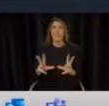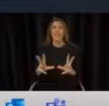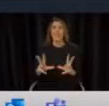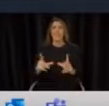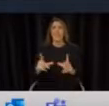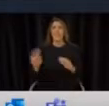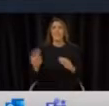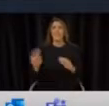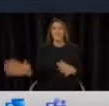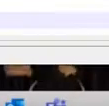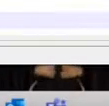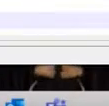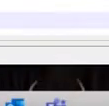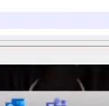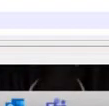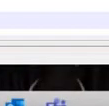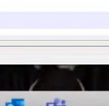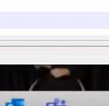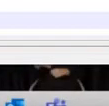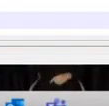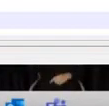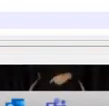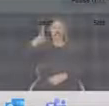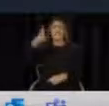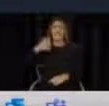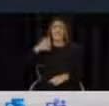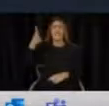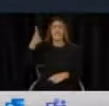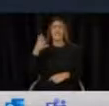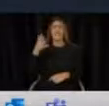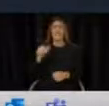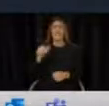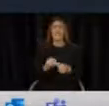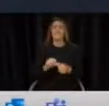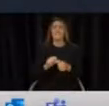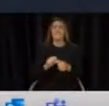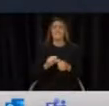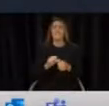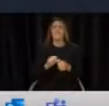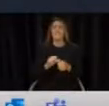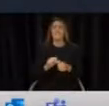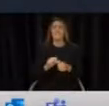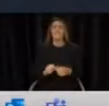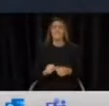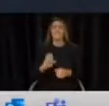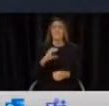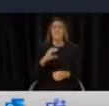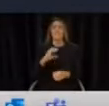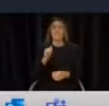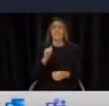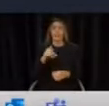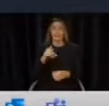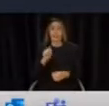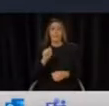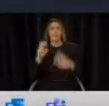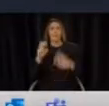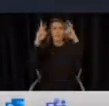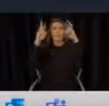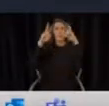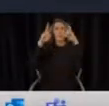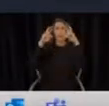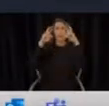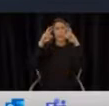da Coordenadoria de Apoio aos Servidores, ligada à presidência do Tribunal de Justiça. Hoje vamos falar sobre doação de órgãos. E aquele